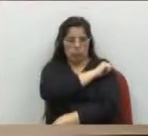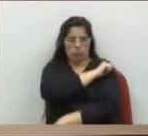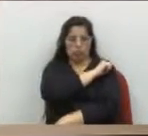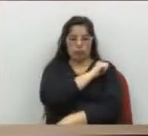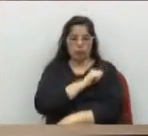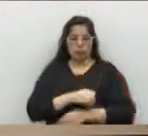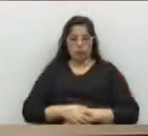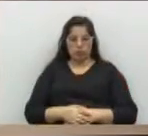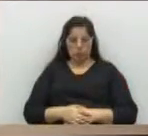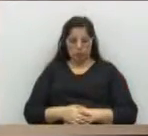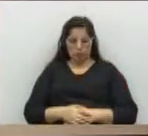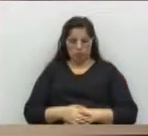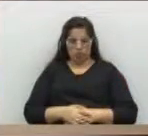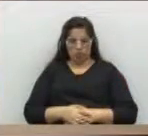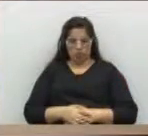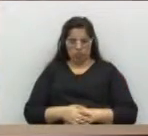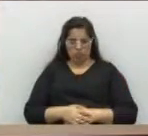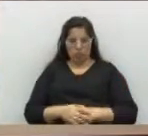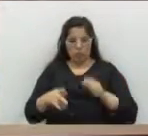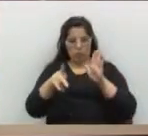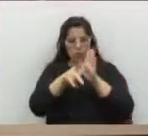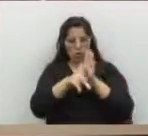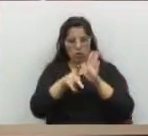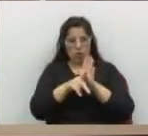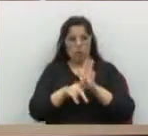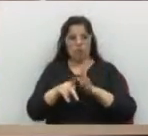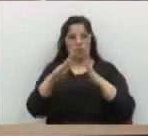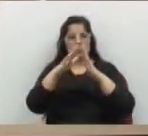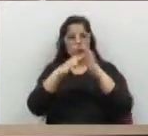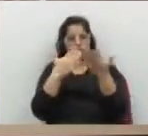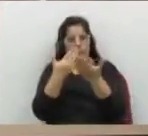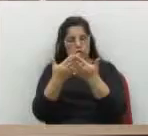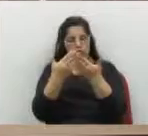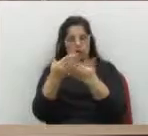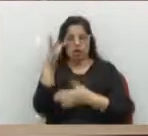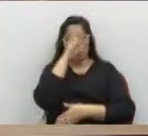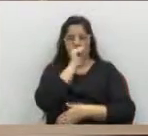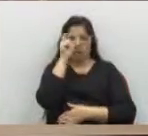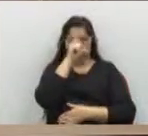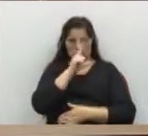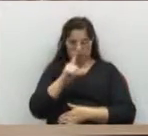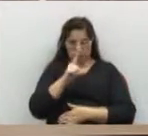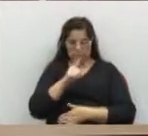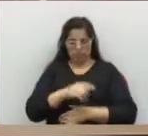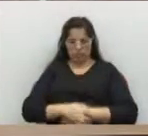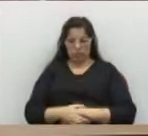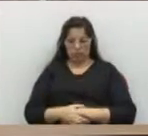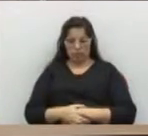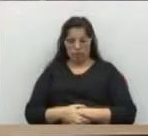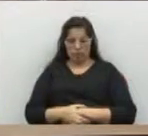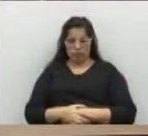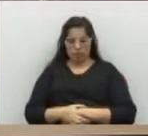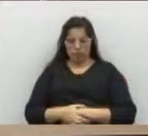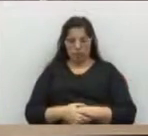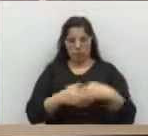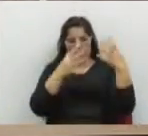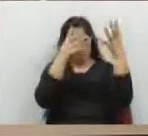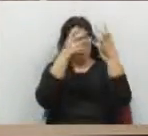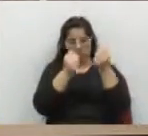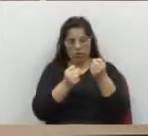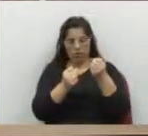similares, no âmbito do município de Limeira e da outras providências. Esta presidência recebe o projeto de lei